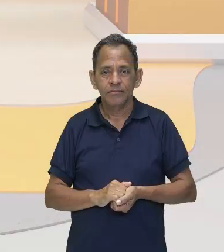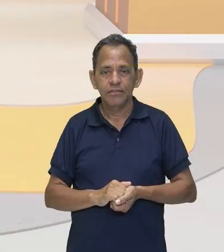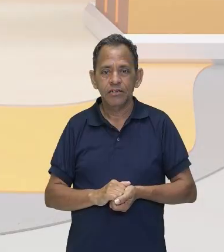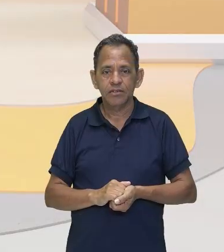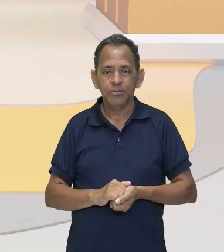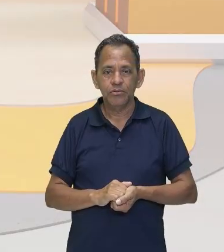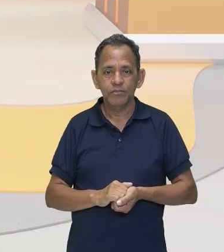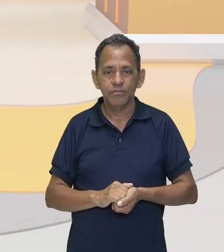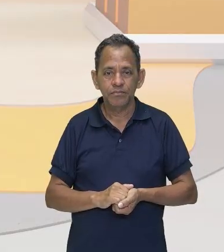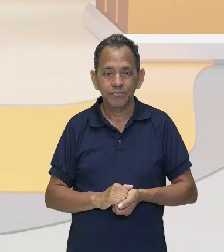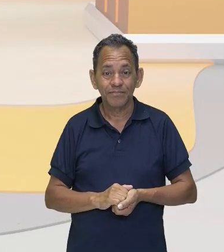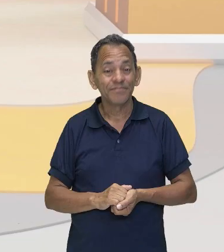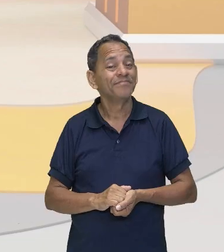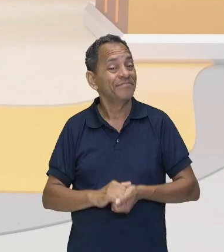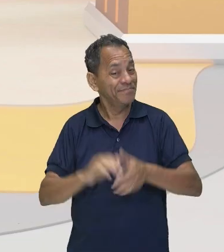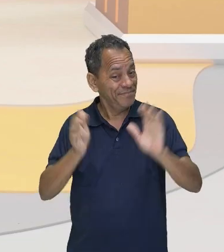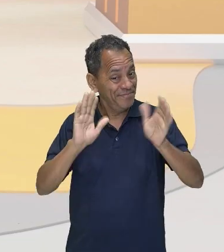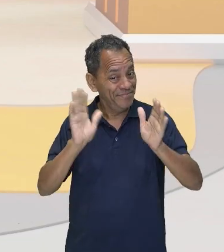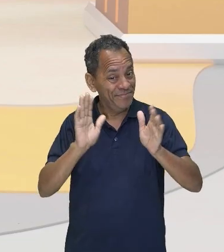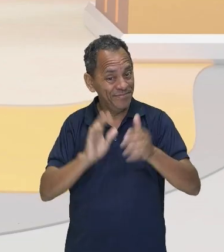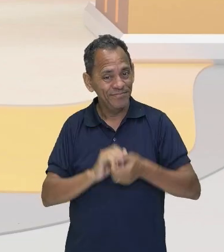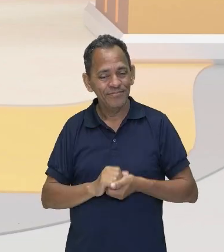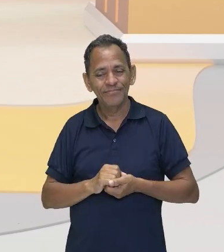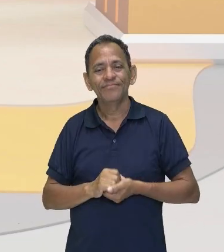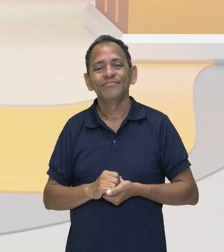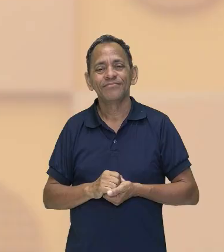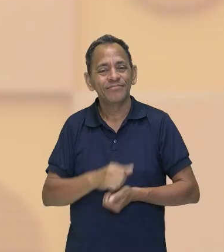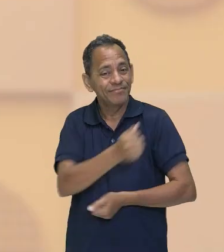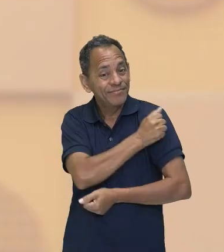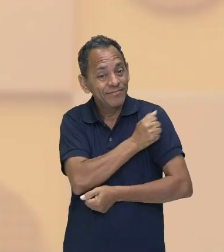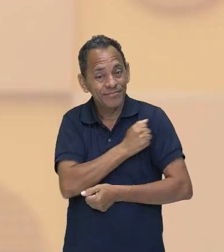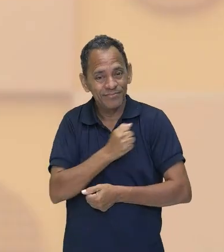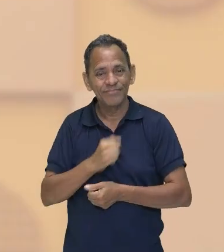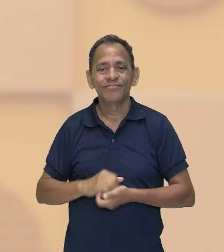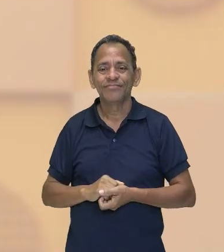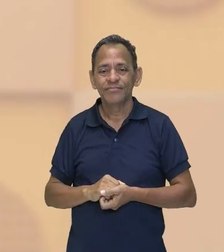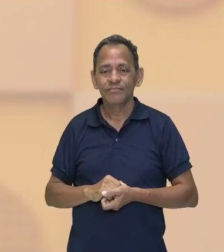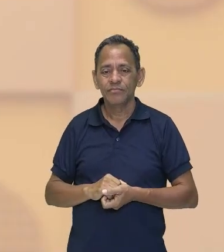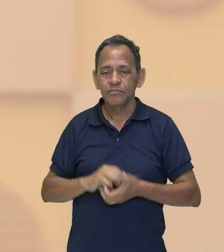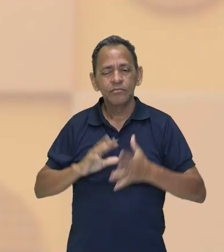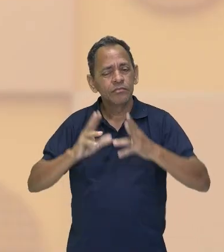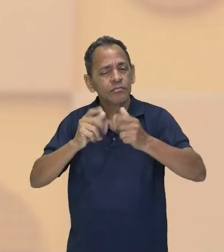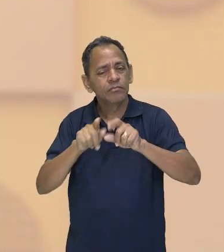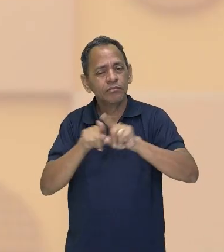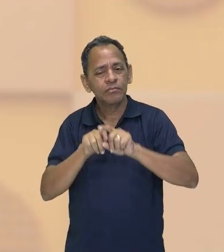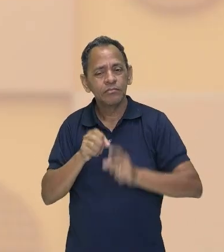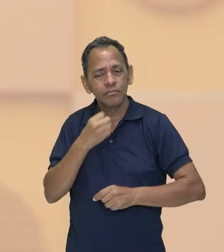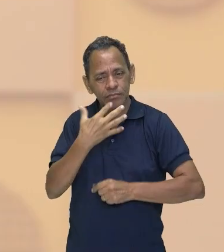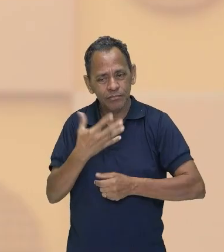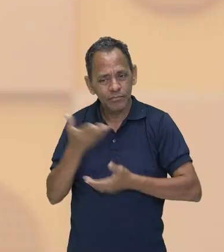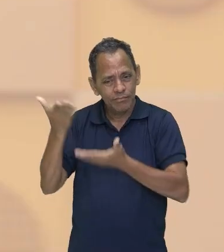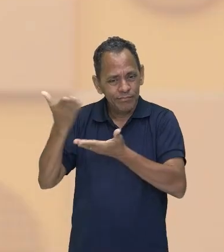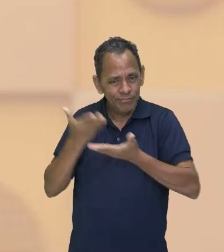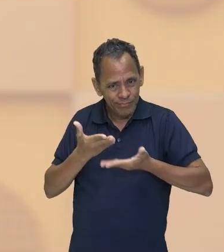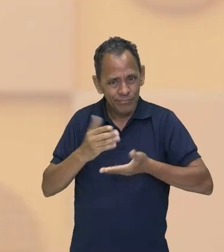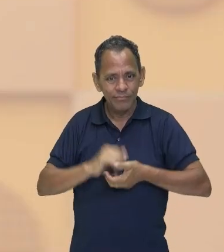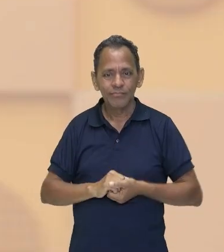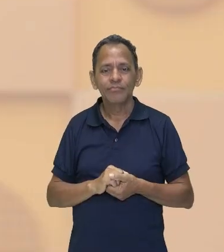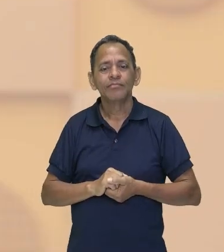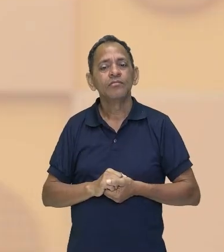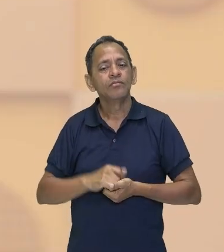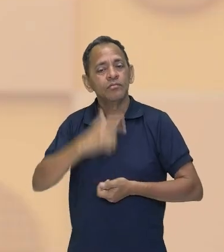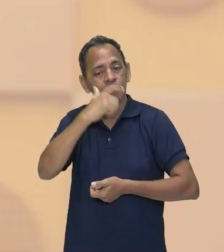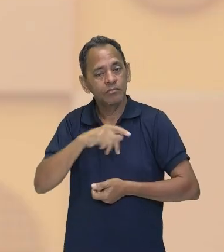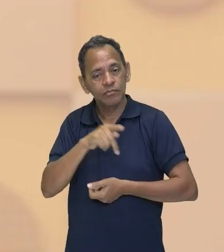Olá, tudo bem com vocês? Sejam todos bem-vindos. Sou a professora Andresa Xavier, professora do componente